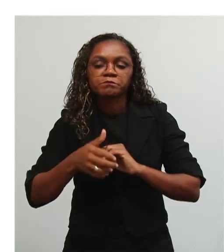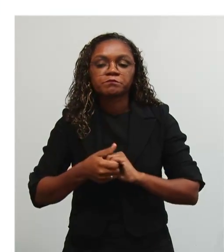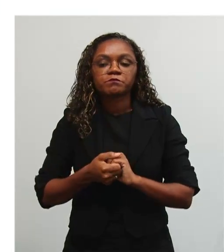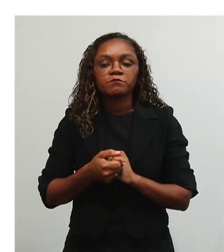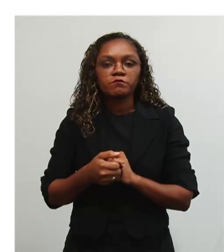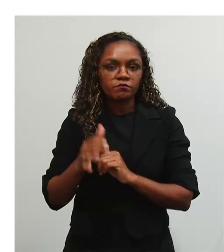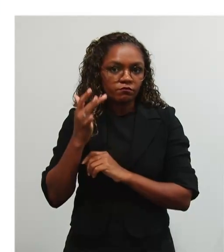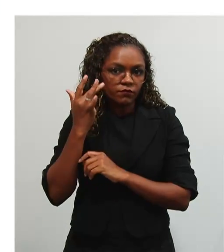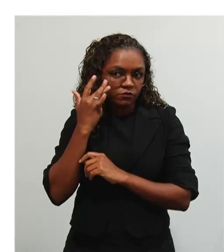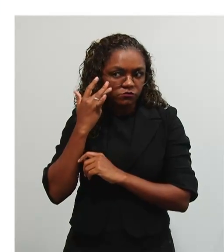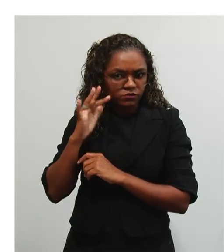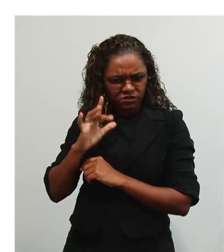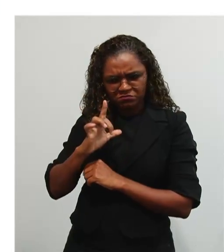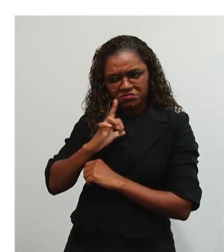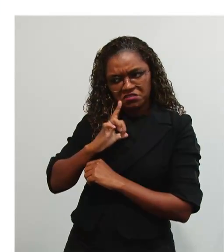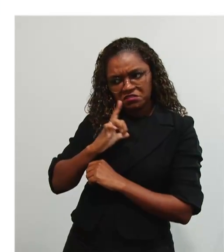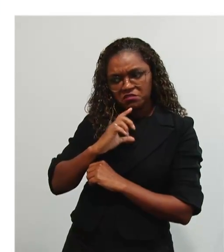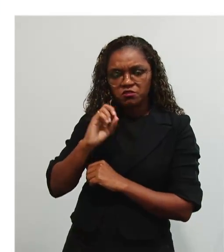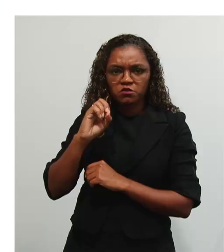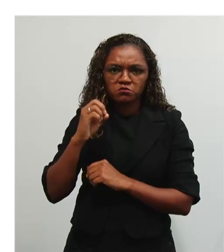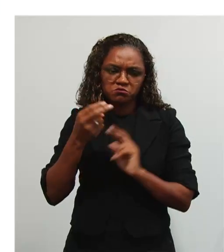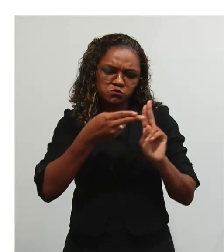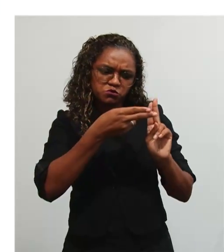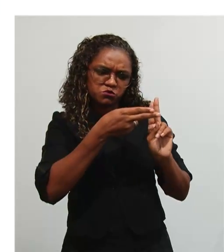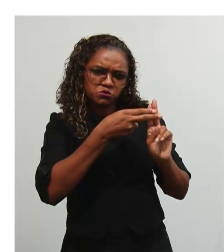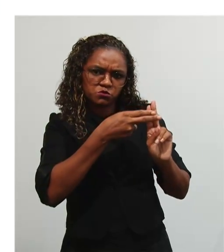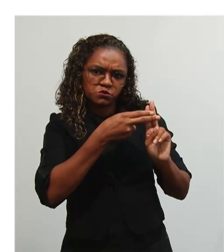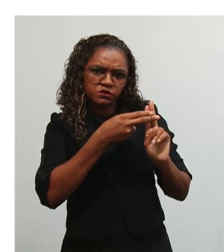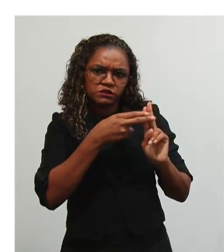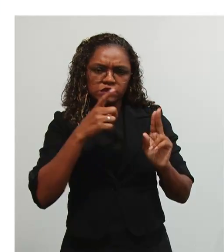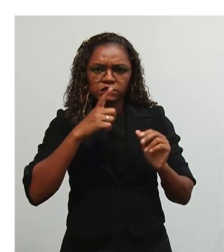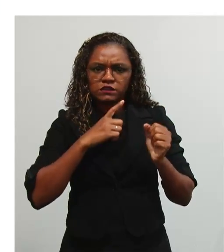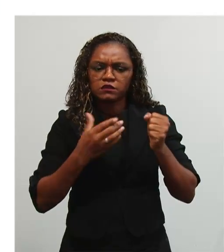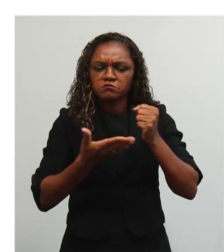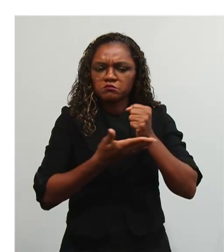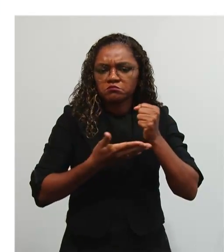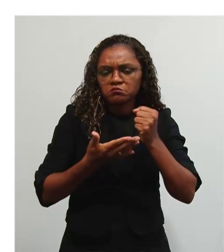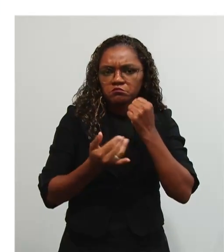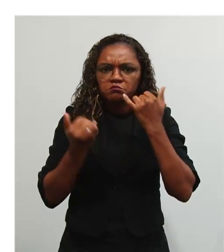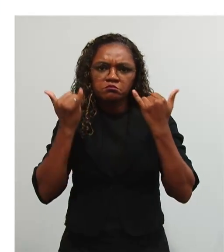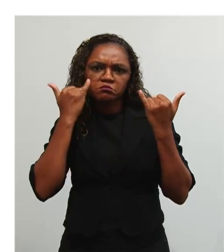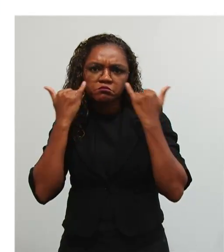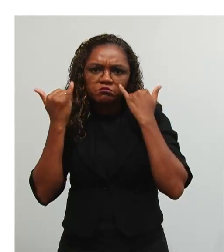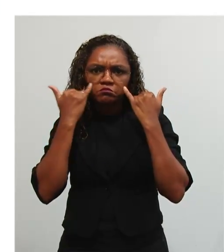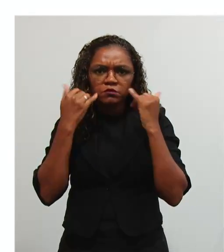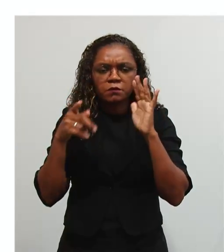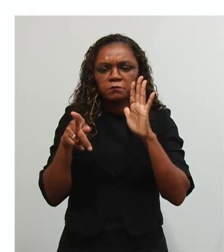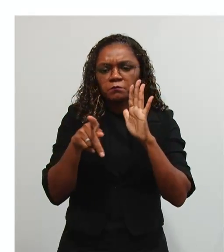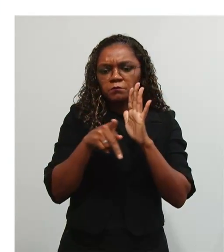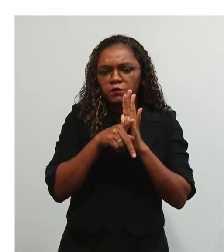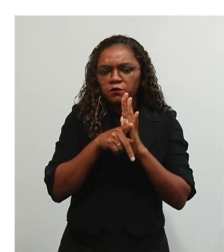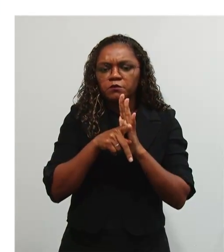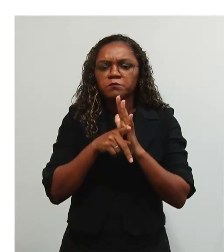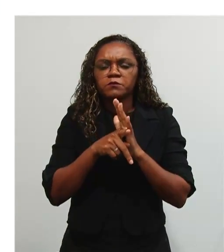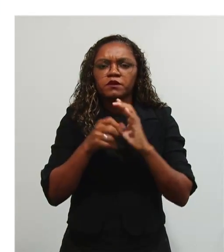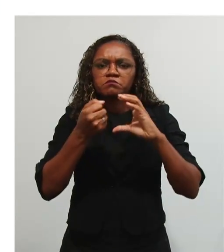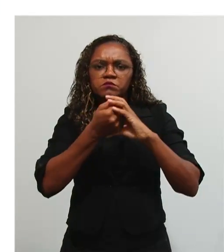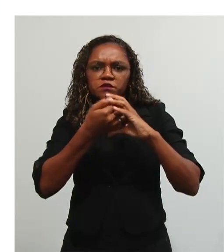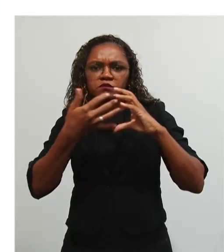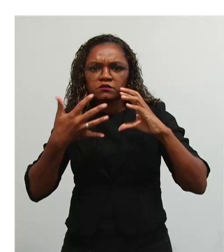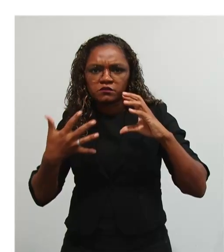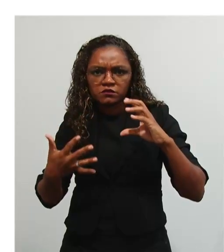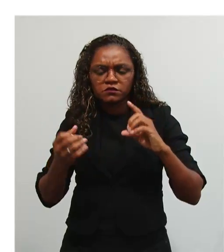não sei se já existe dentro do SUS alguma base de dados com relação à característica socioeconômica do